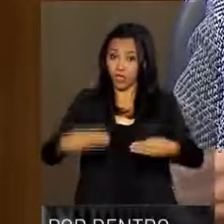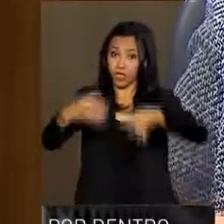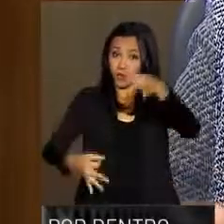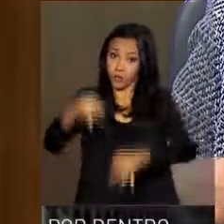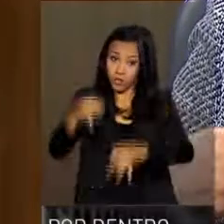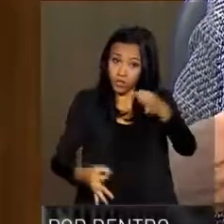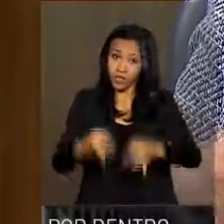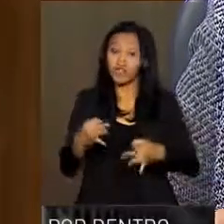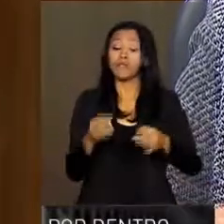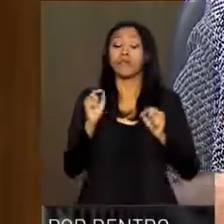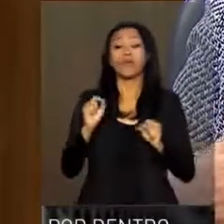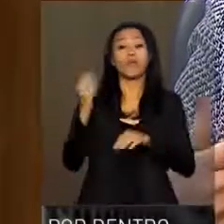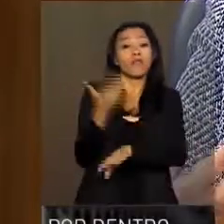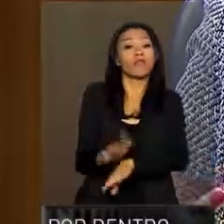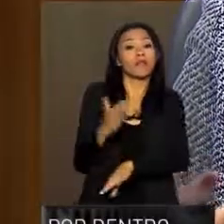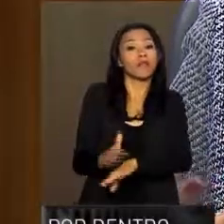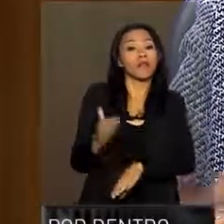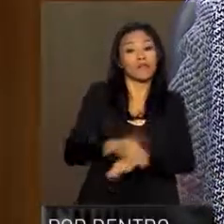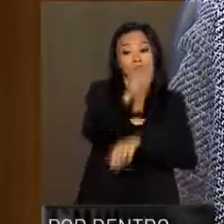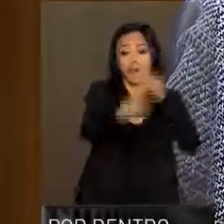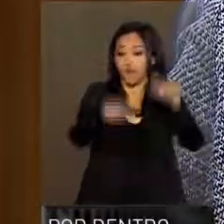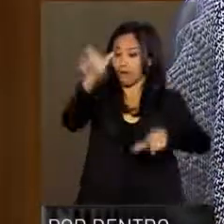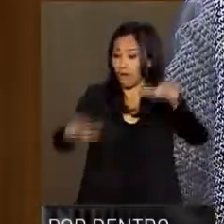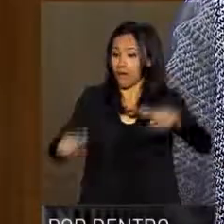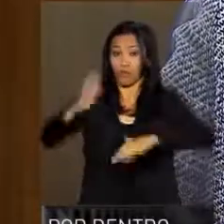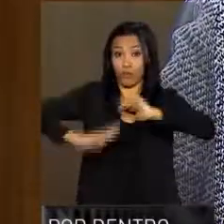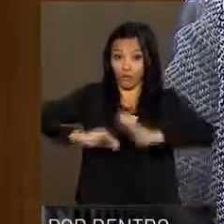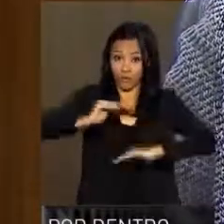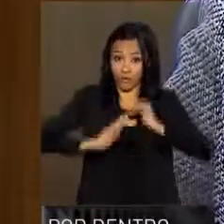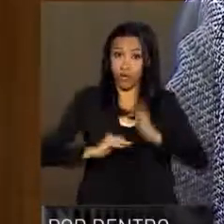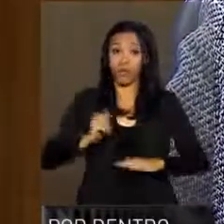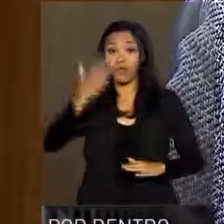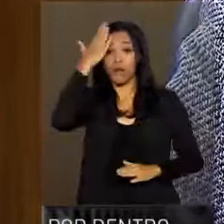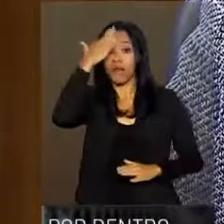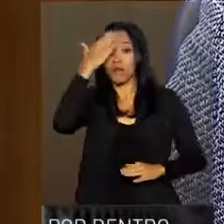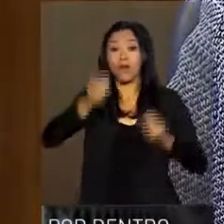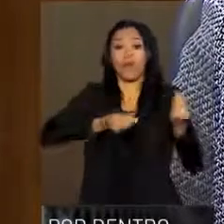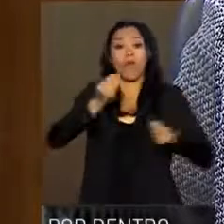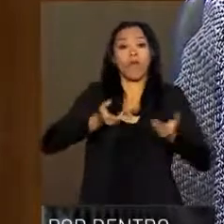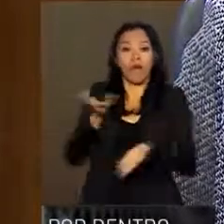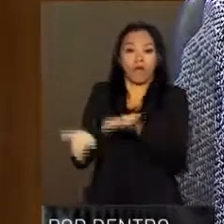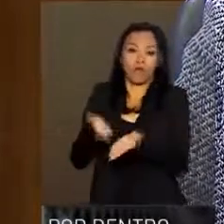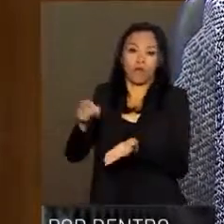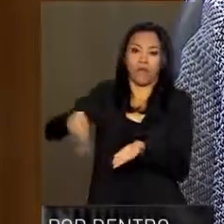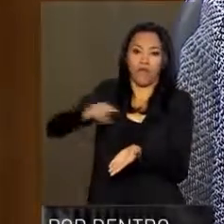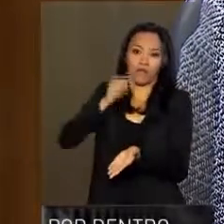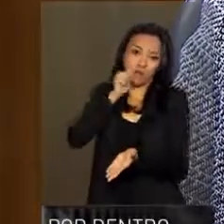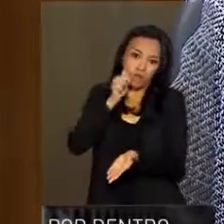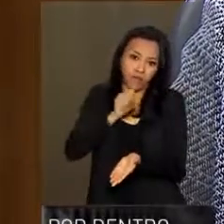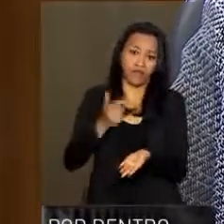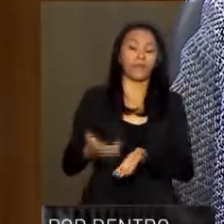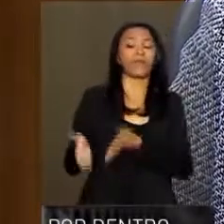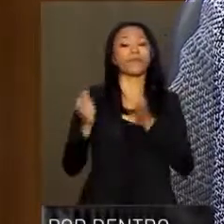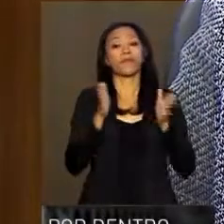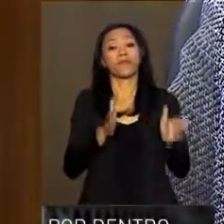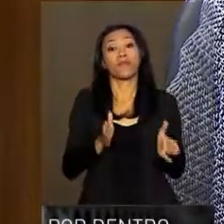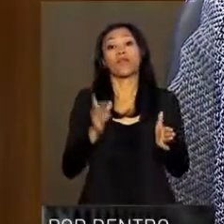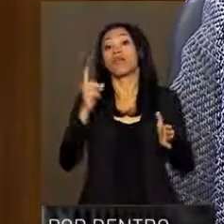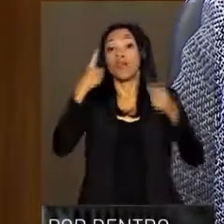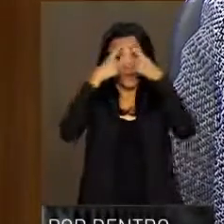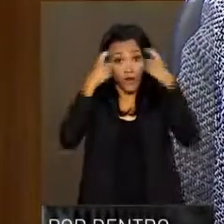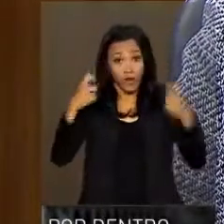treinar capacitar os profissionais para o atendimento dessas mulheres e também em relação à questão da violência doméstica